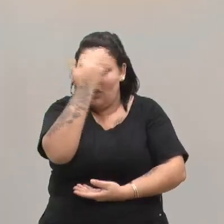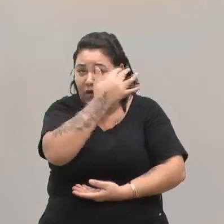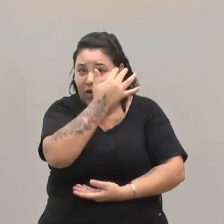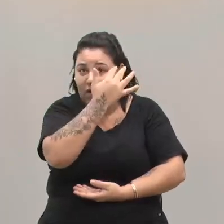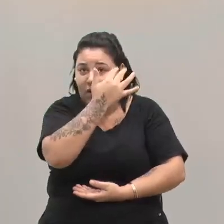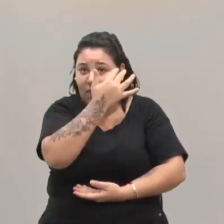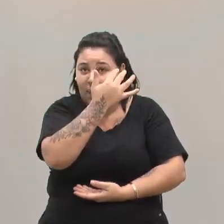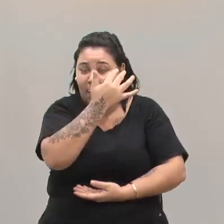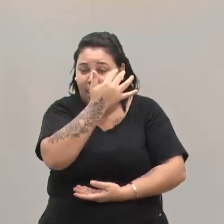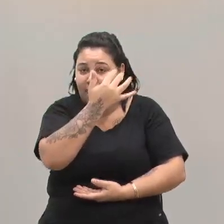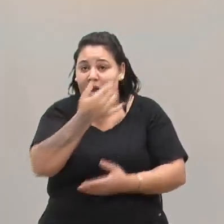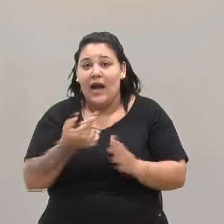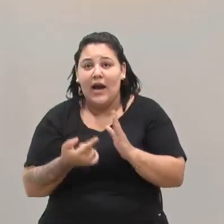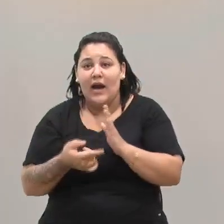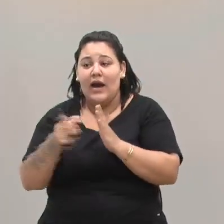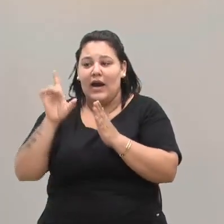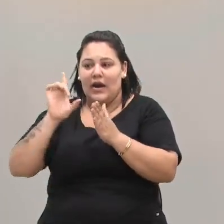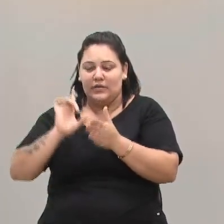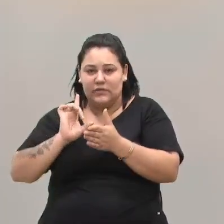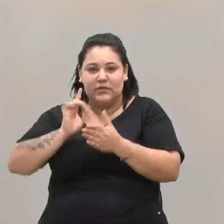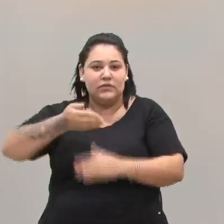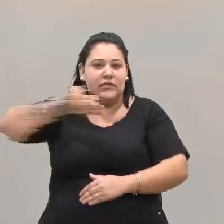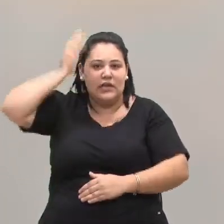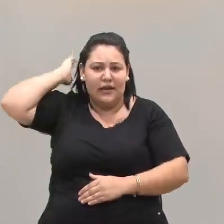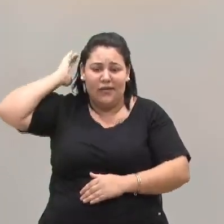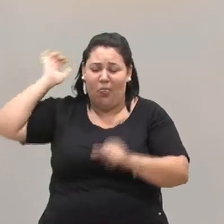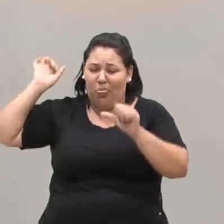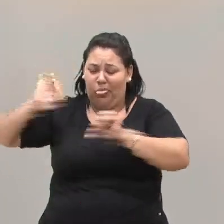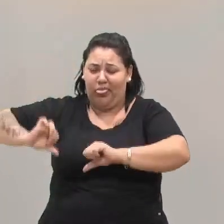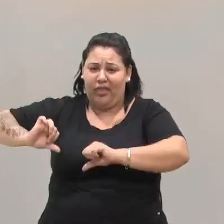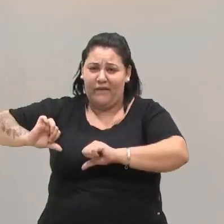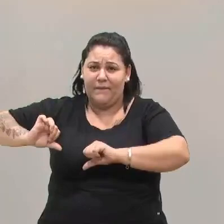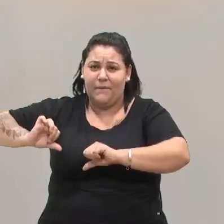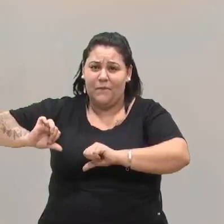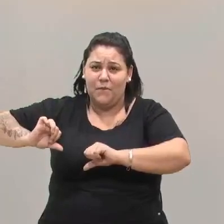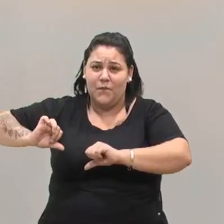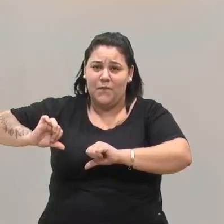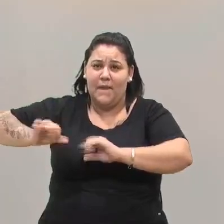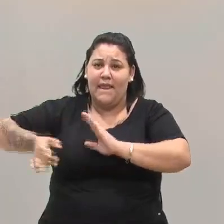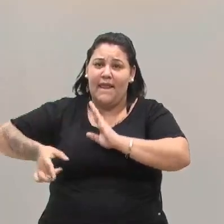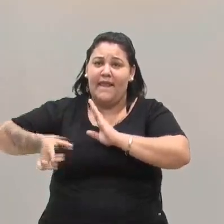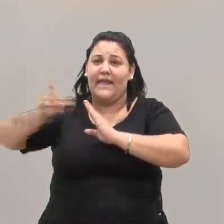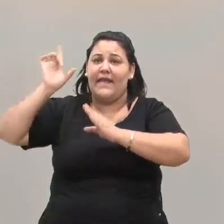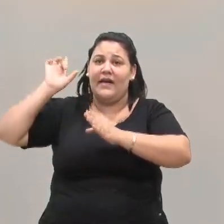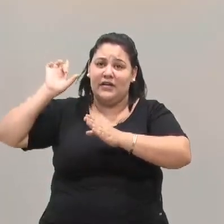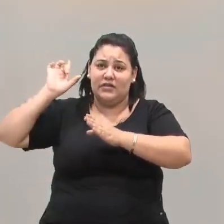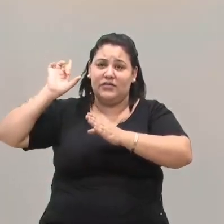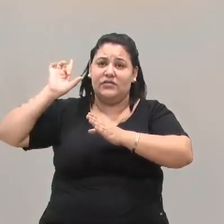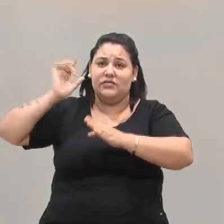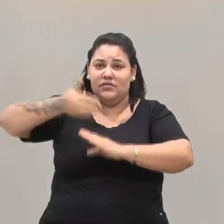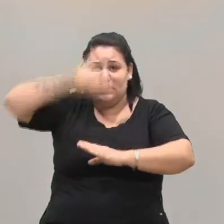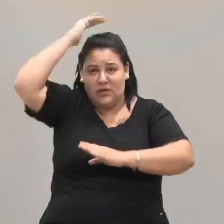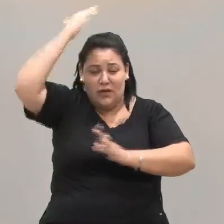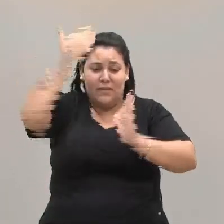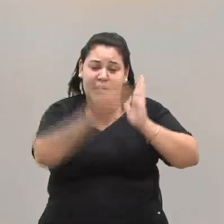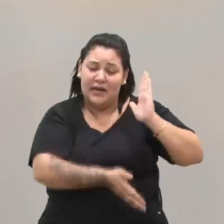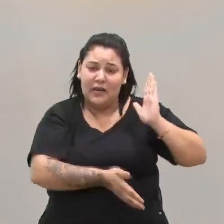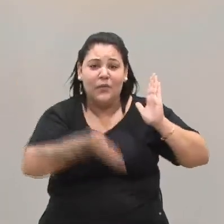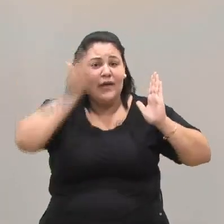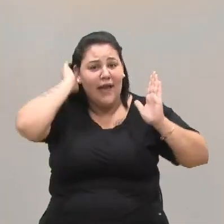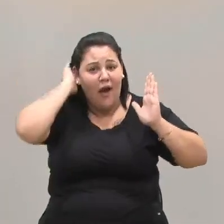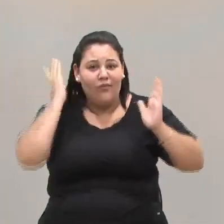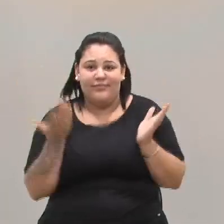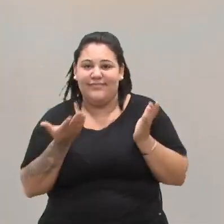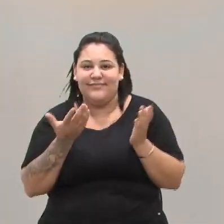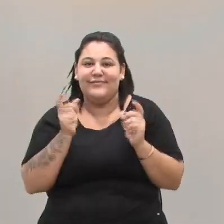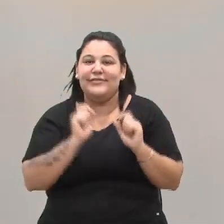prefeito Daniel Guerra, que foi um fracasso, e foi antecedido pelo prefeito Alceu Barbosa Velho, que perdeu para o Daniel. Então, quer